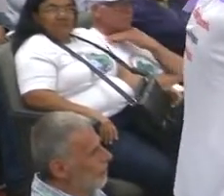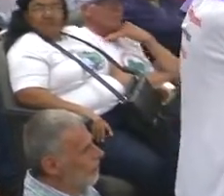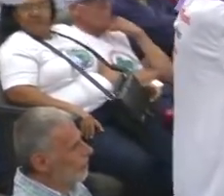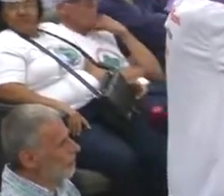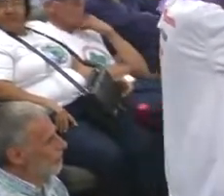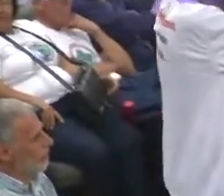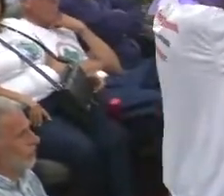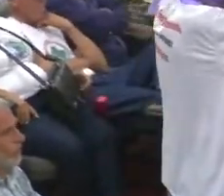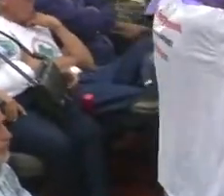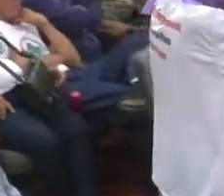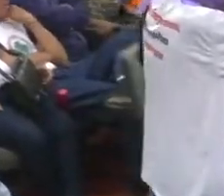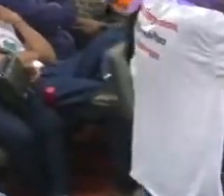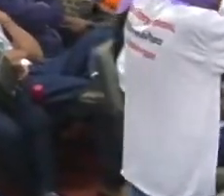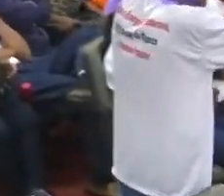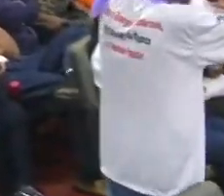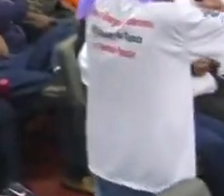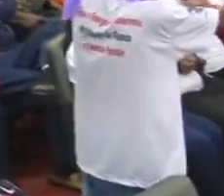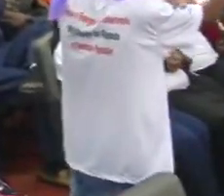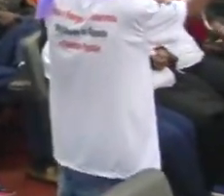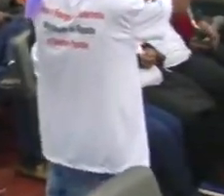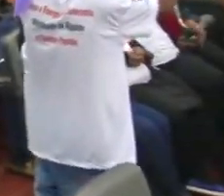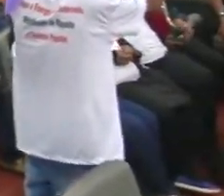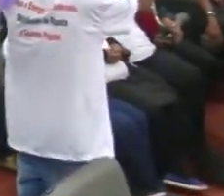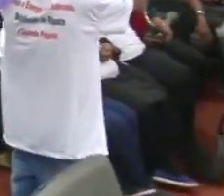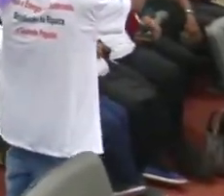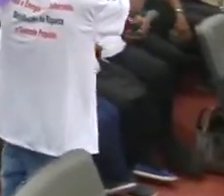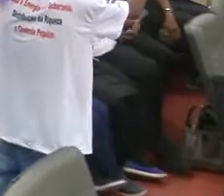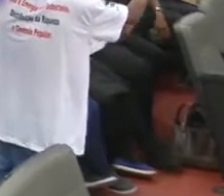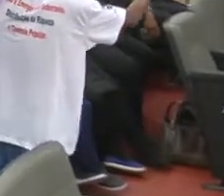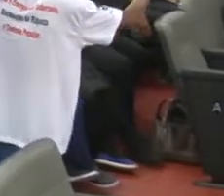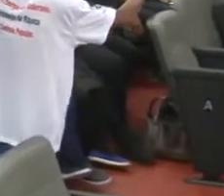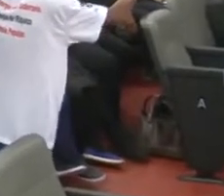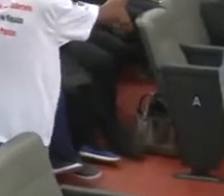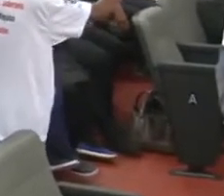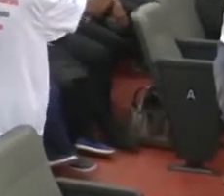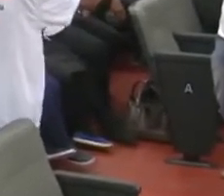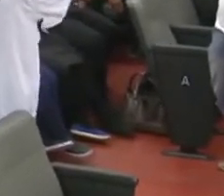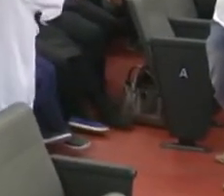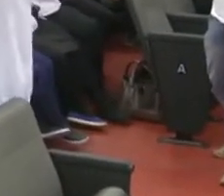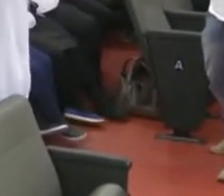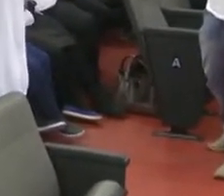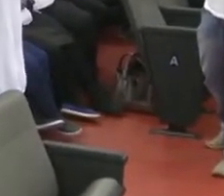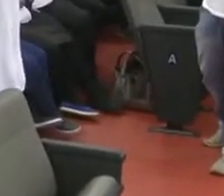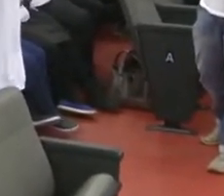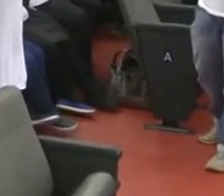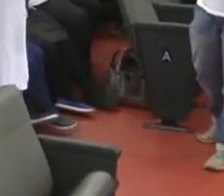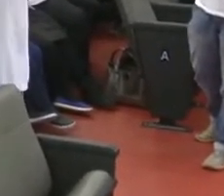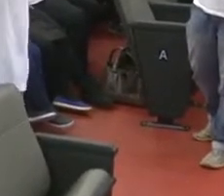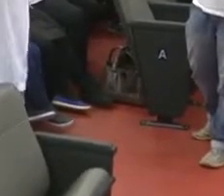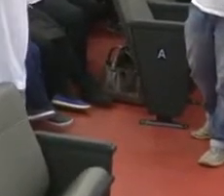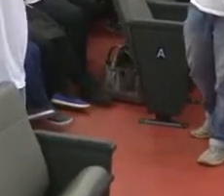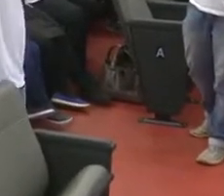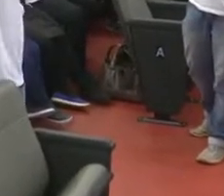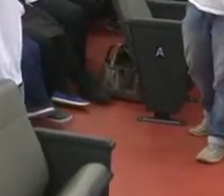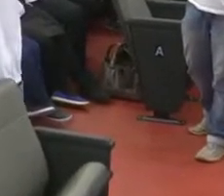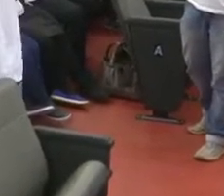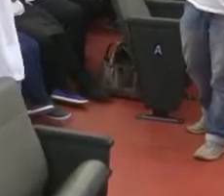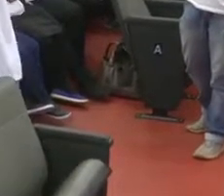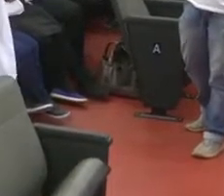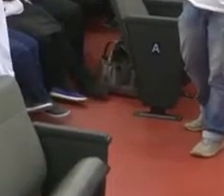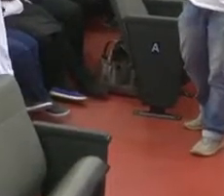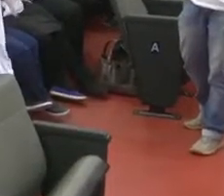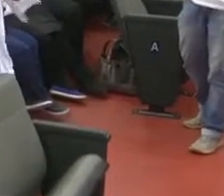E aí E aí E aí